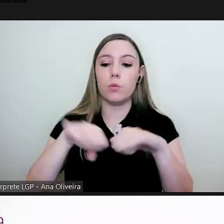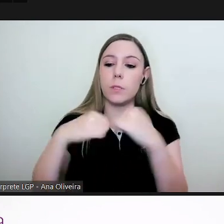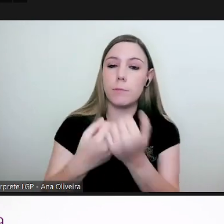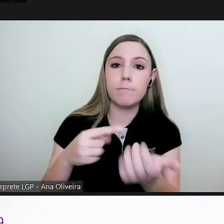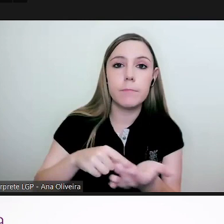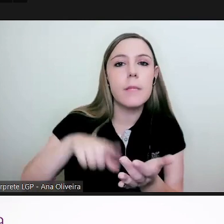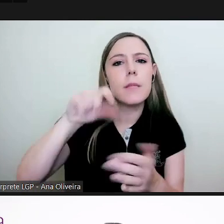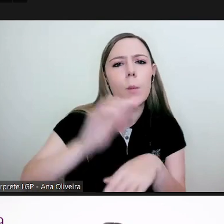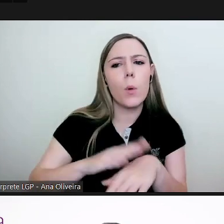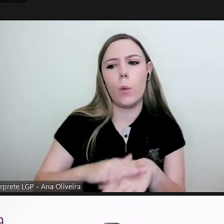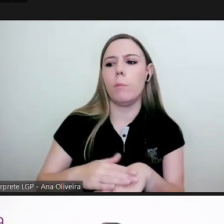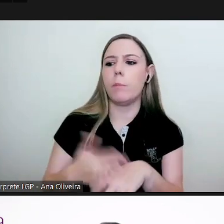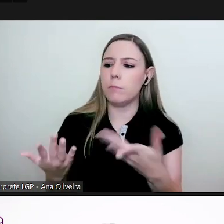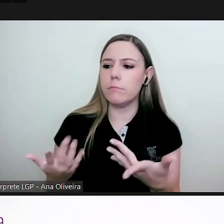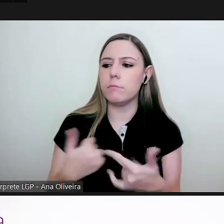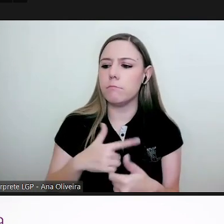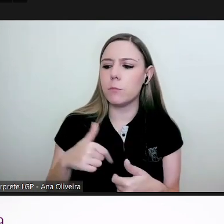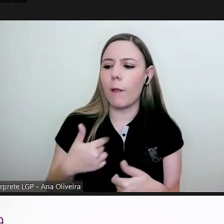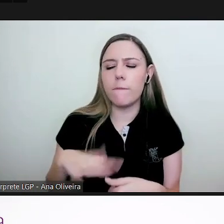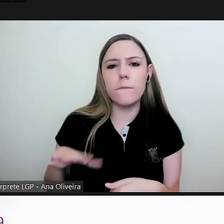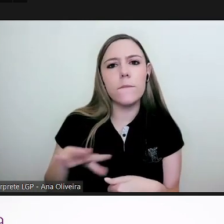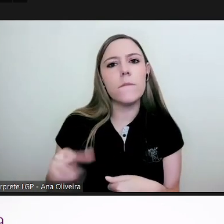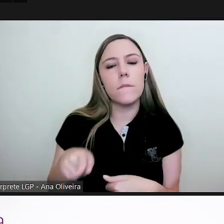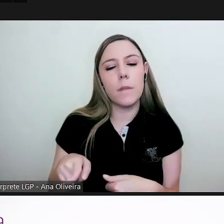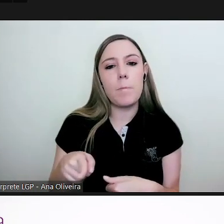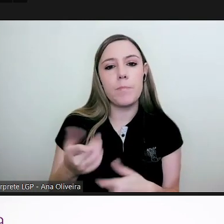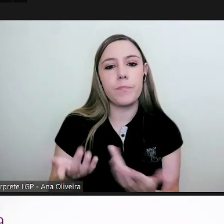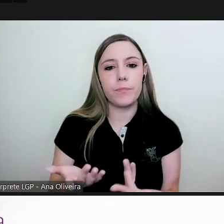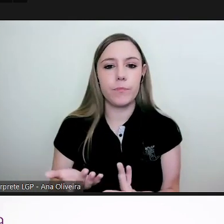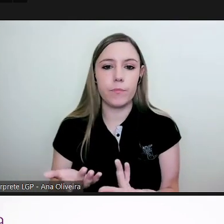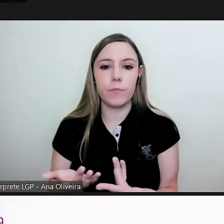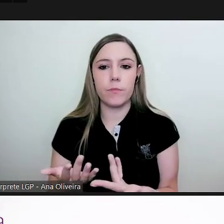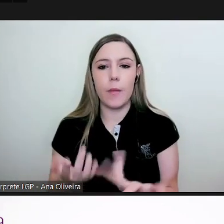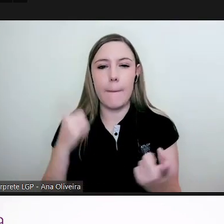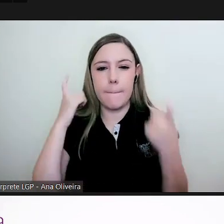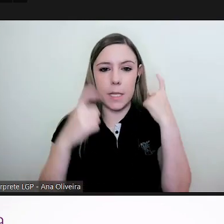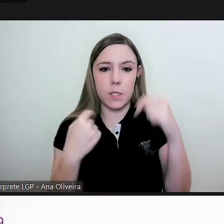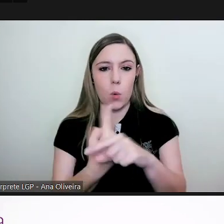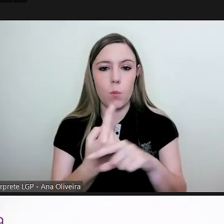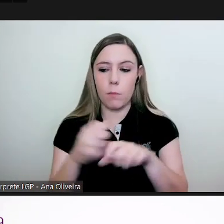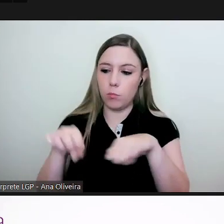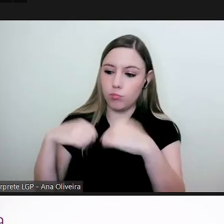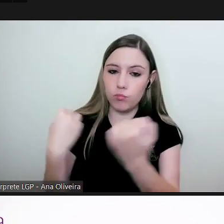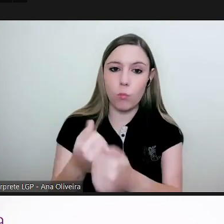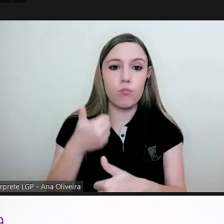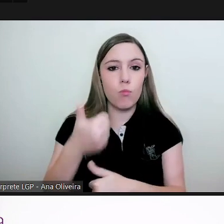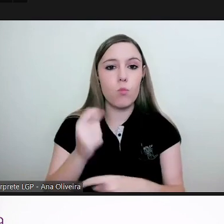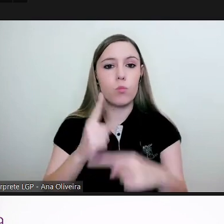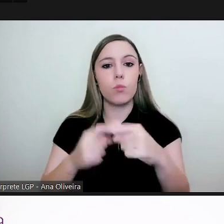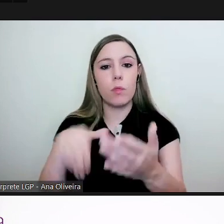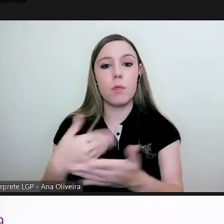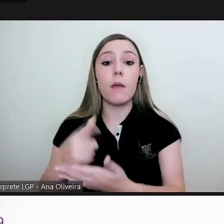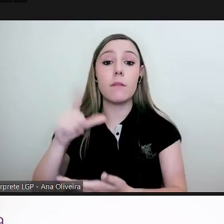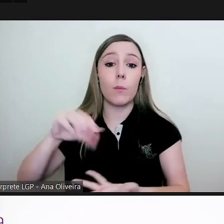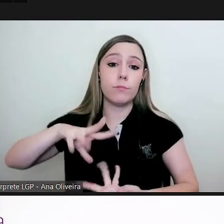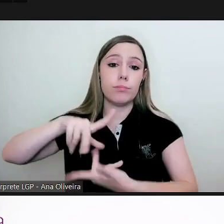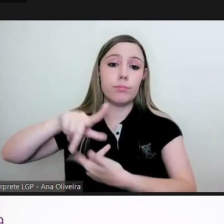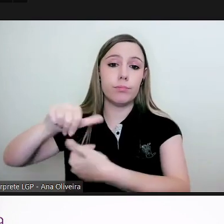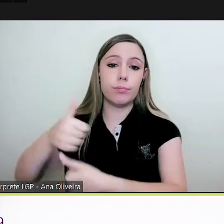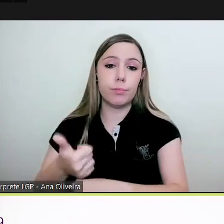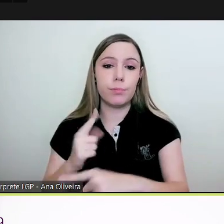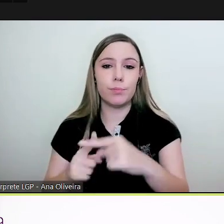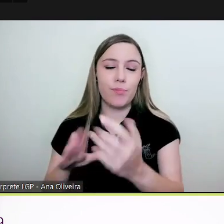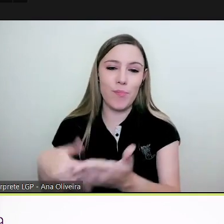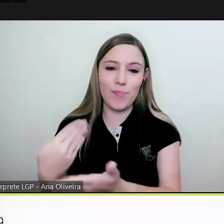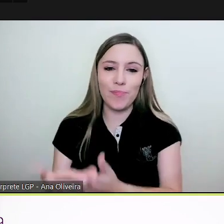aposta nossa em, de facto, fazermos pelo bem da sociedade e do planeta.